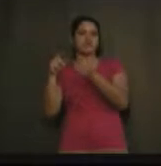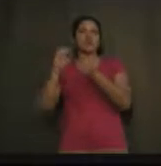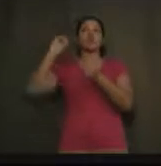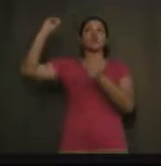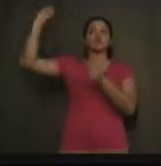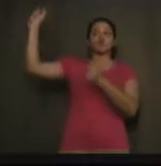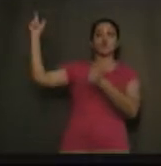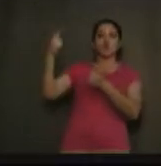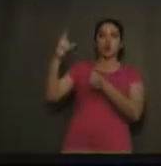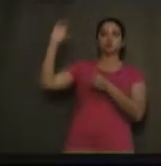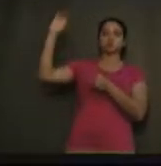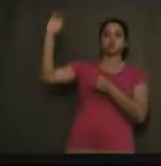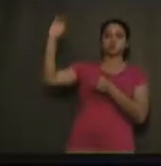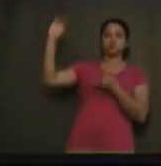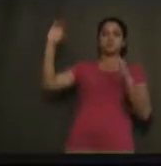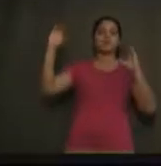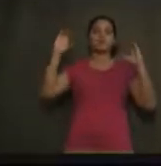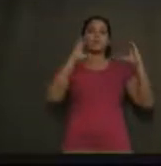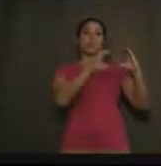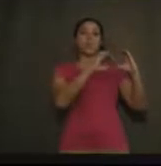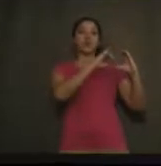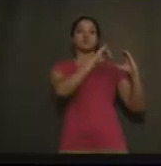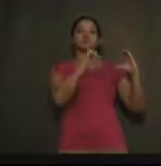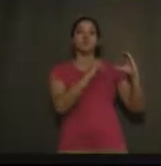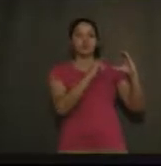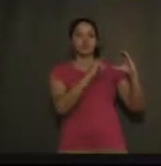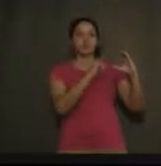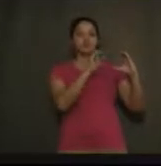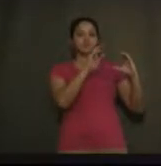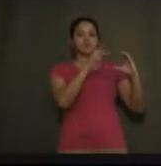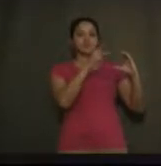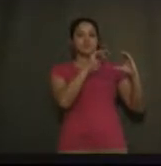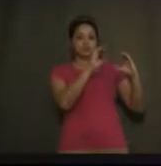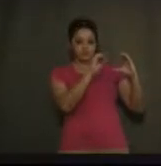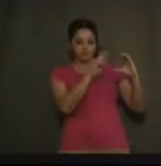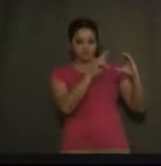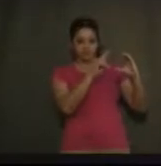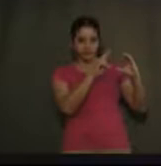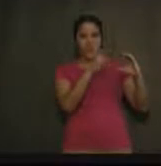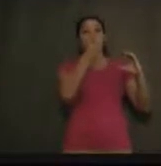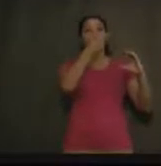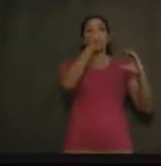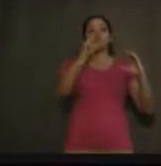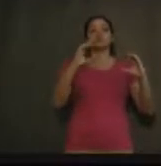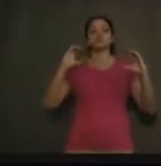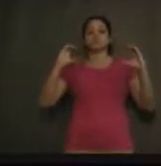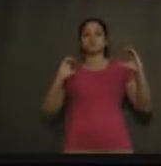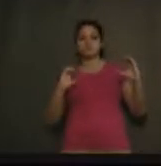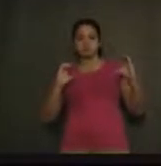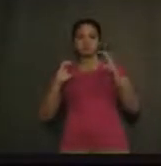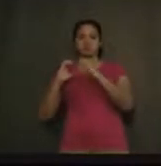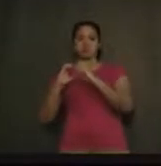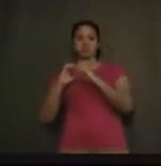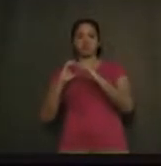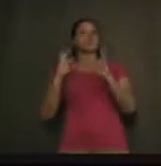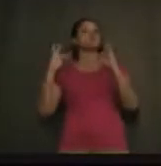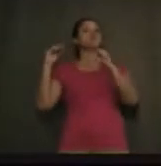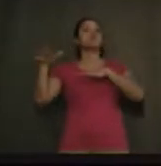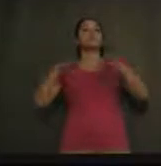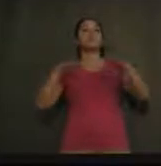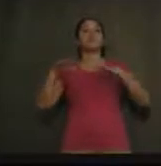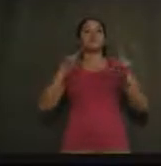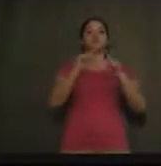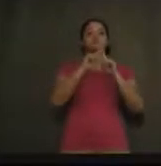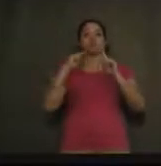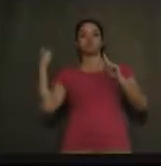estão girando em trajetórias circulares, Júpiter aqui em trajetória circular, o Sol também,